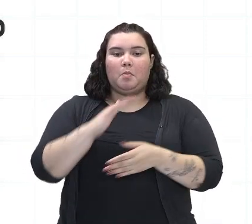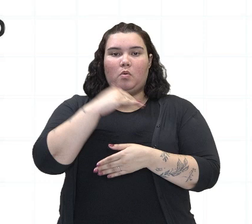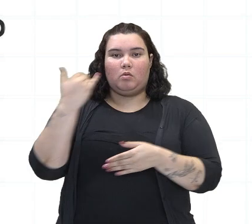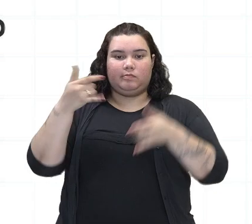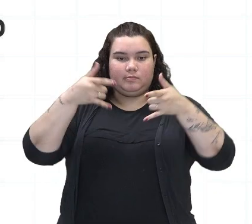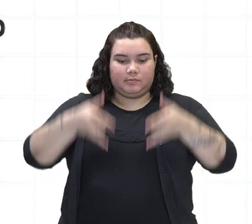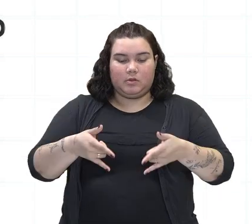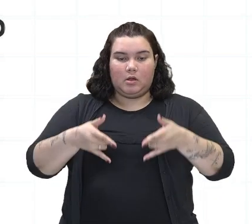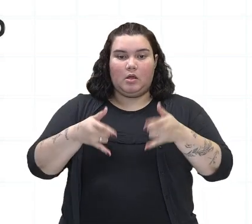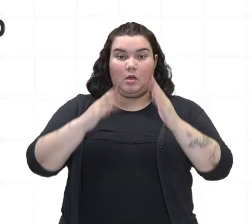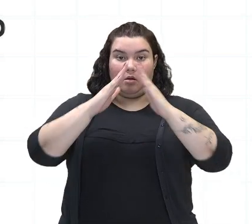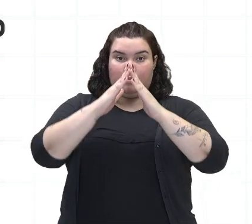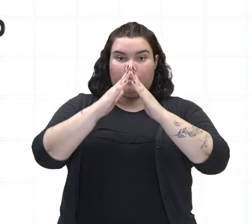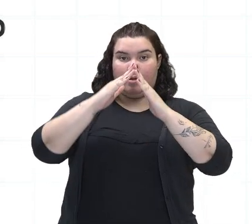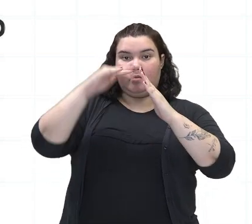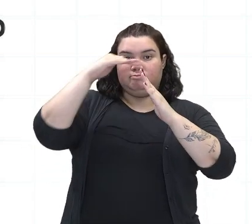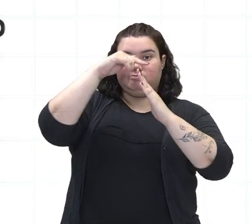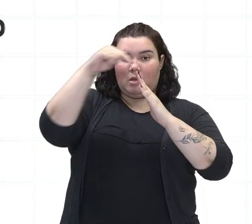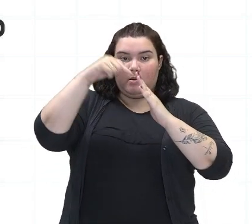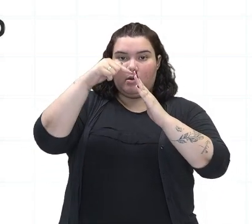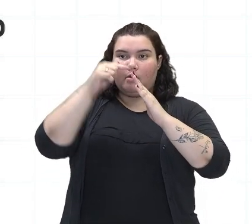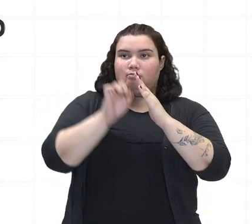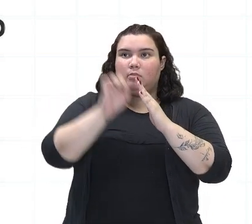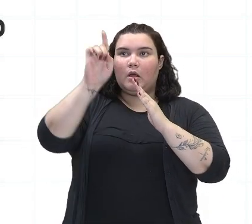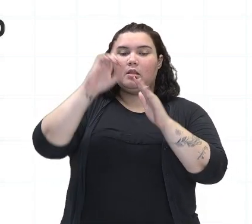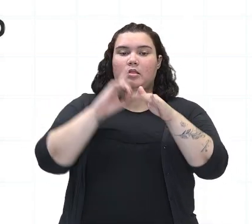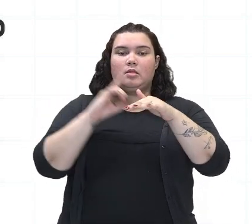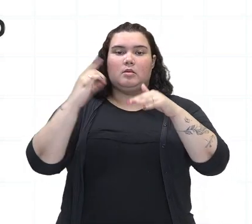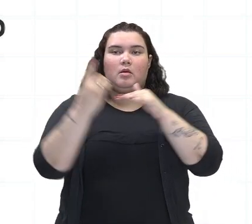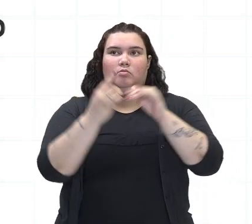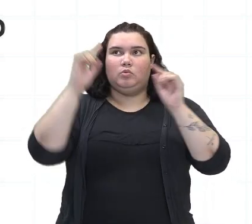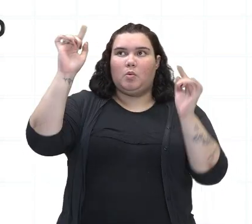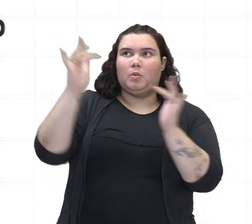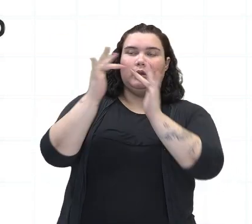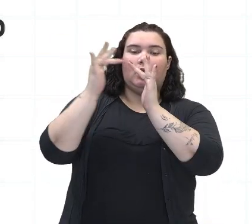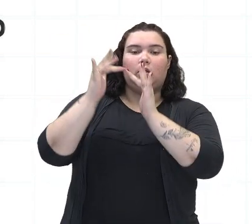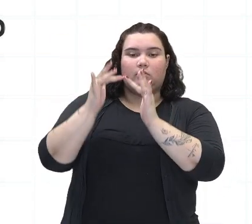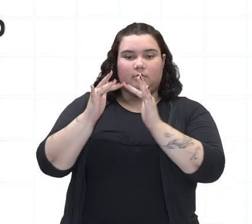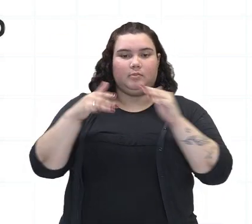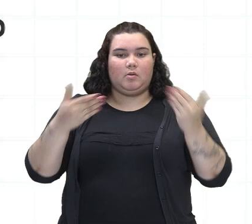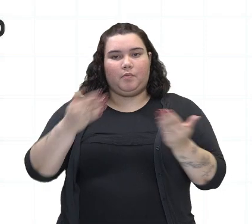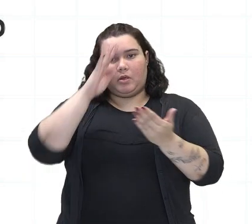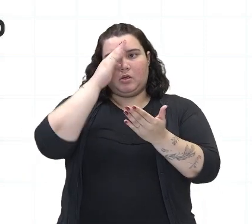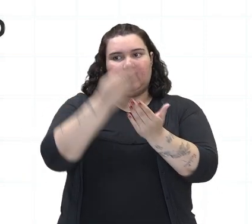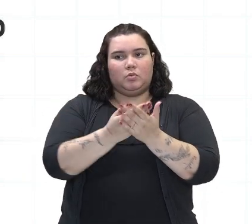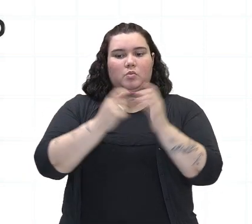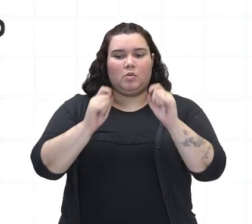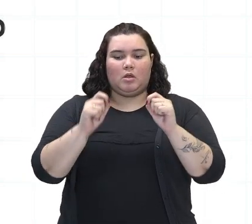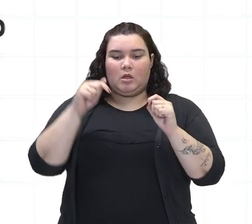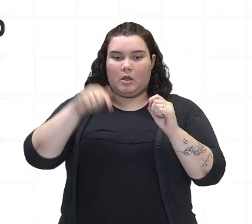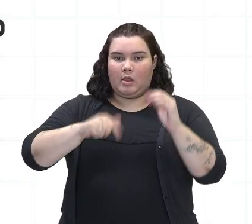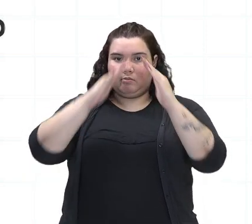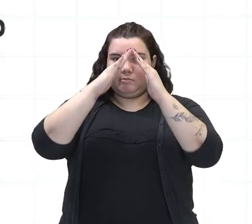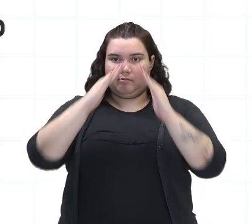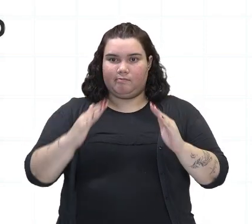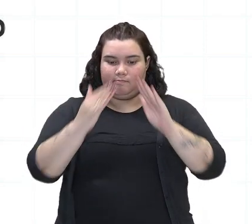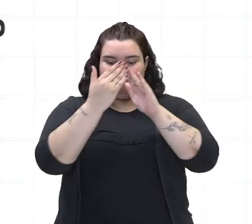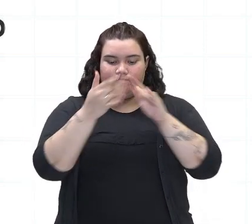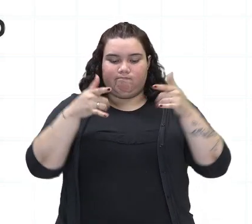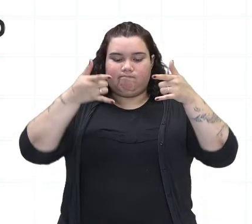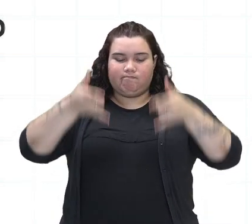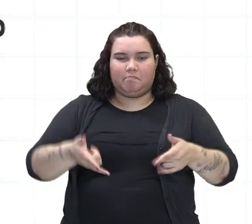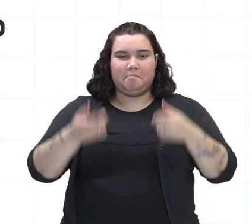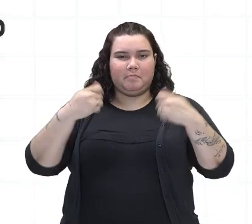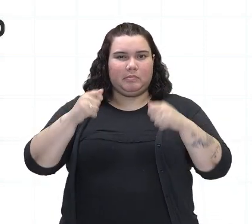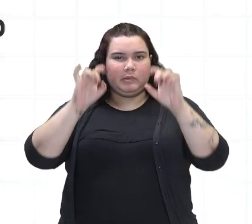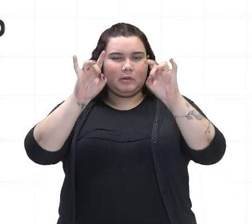representava sua ligação com Deus. Os egípcios acreditavam que o túmulo era uma fortaleza da eternidade e que deveria ser ricamente